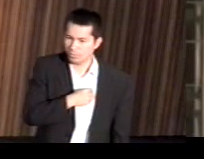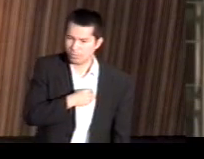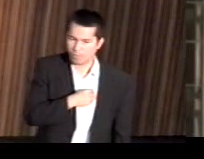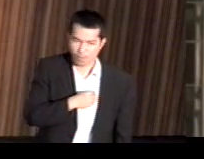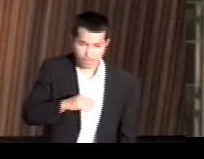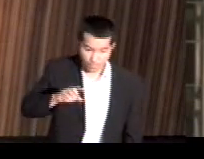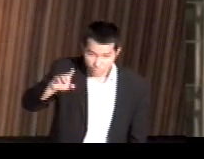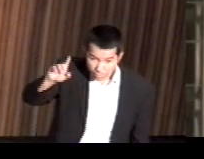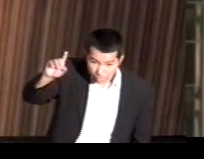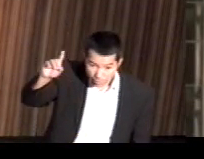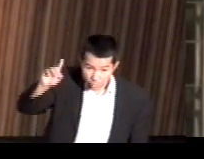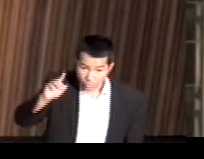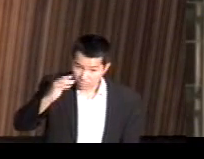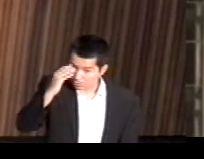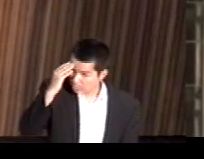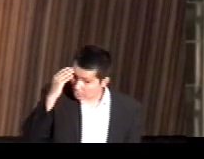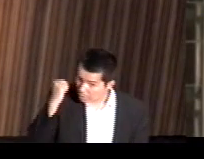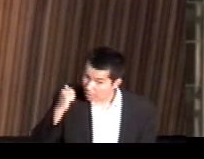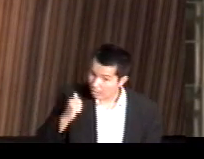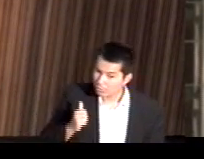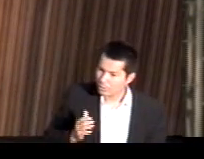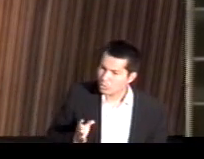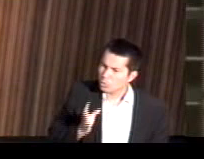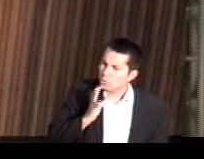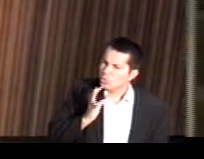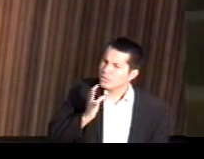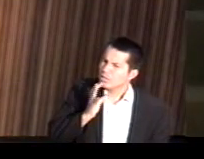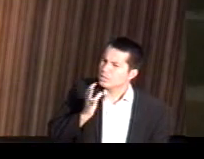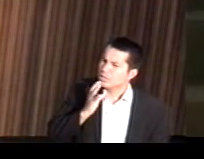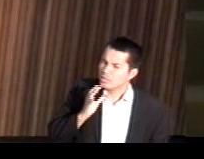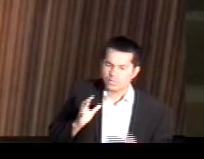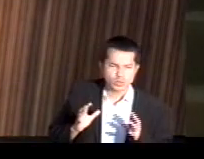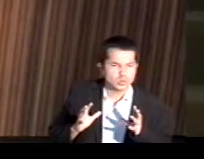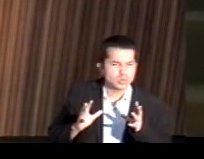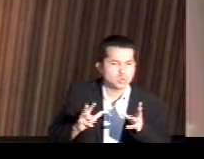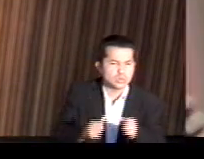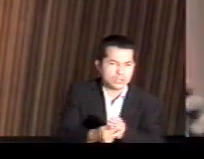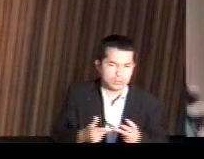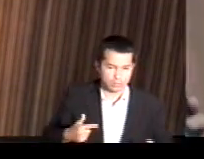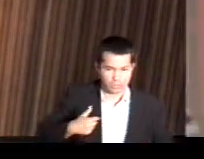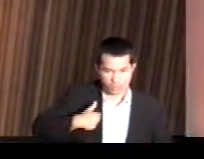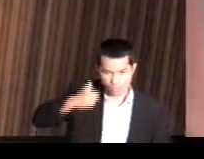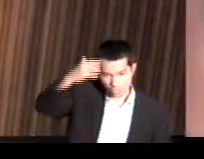abre porque Ele vê tudo, da tua alma e do teu coração, o que Ele está vendo?